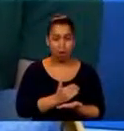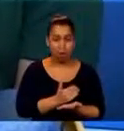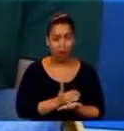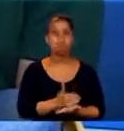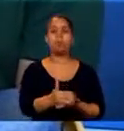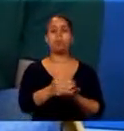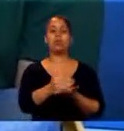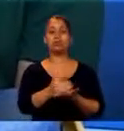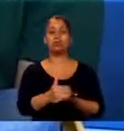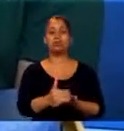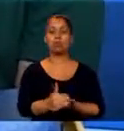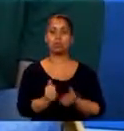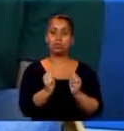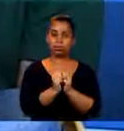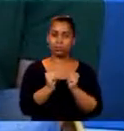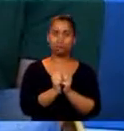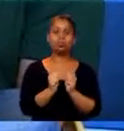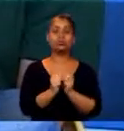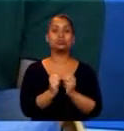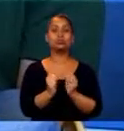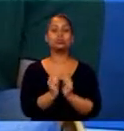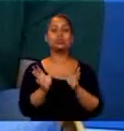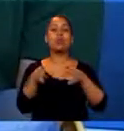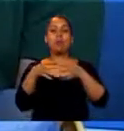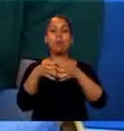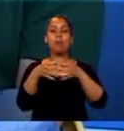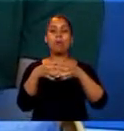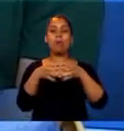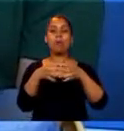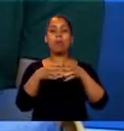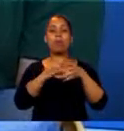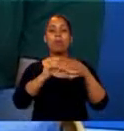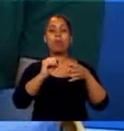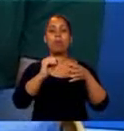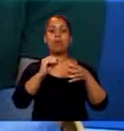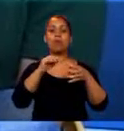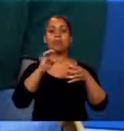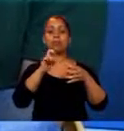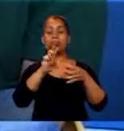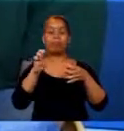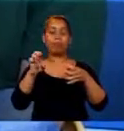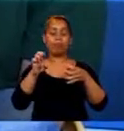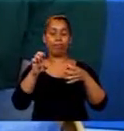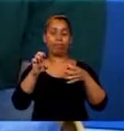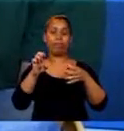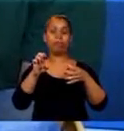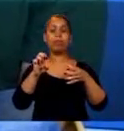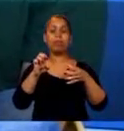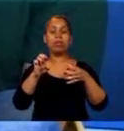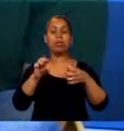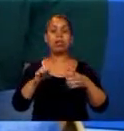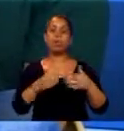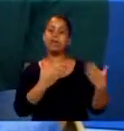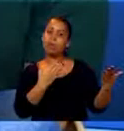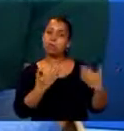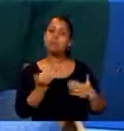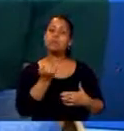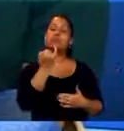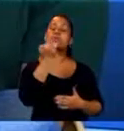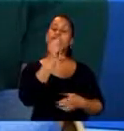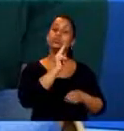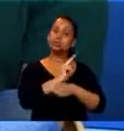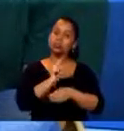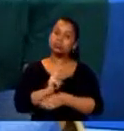nas instituições, por exemplo, o Comitê de Bacias. É muito importante, né? Você estava comentando com o professor Arif a importância